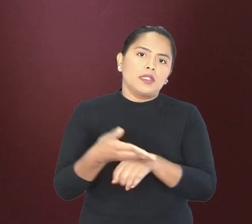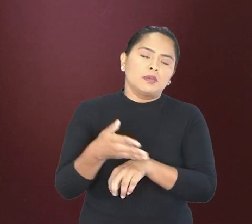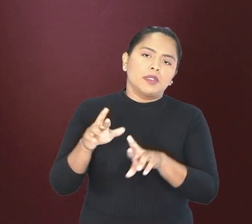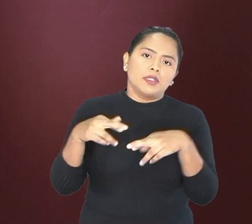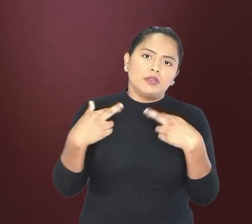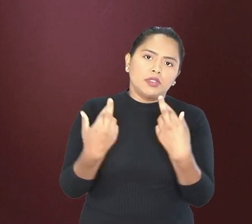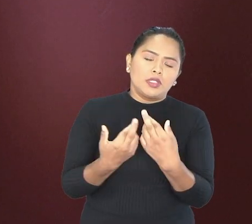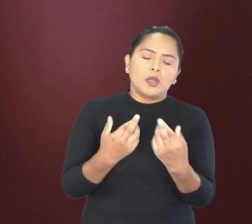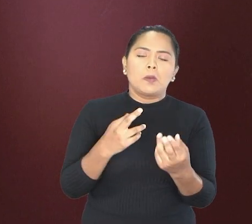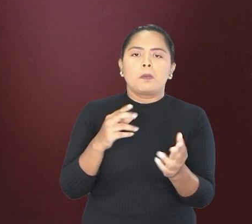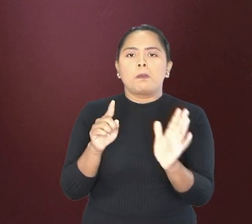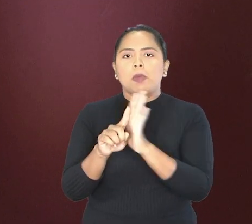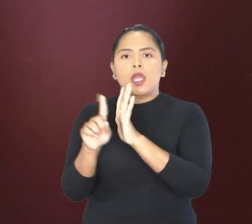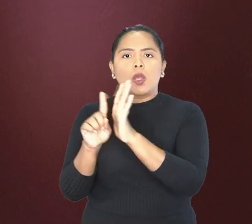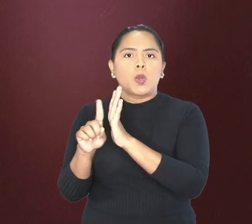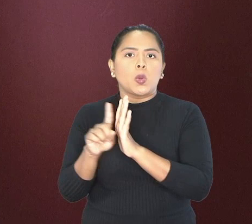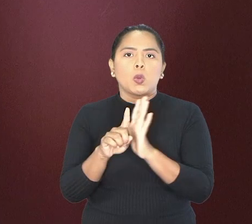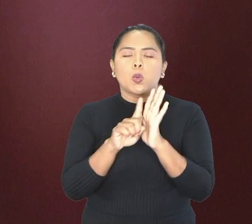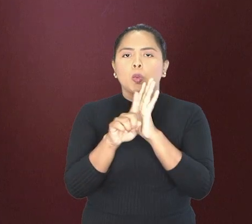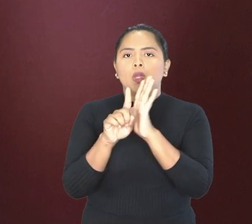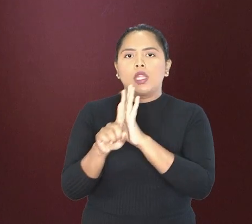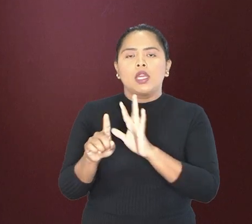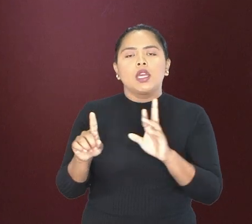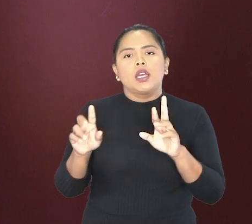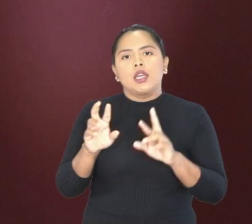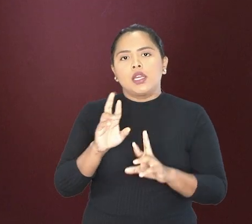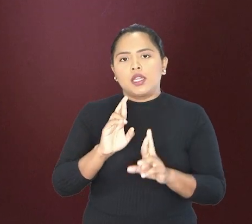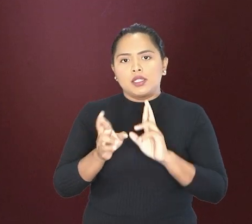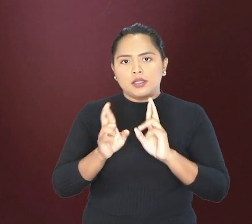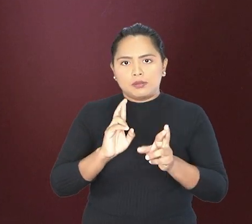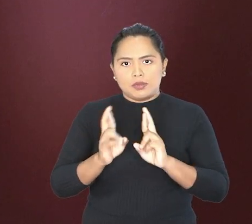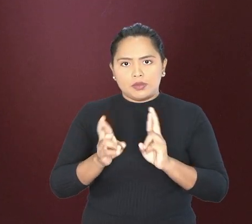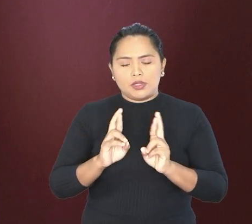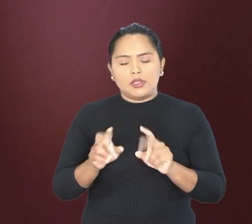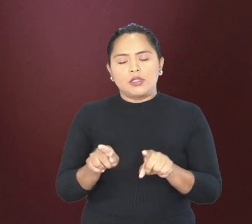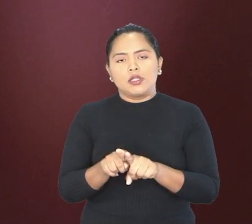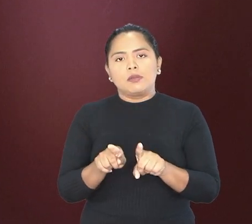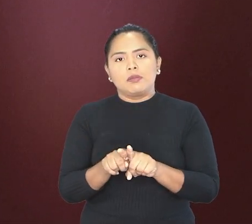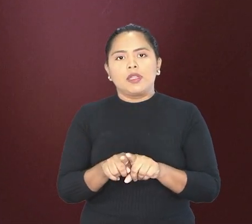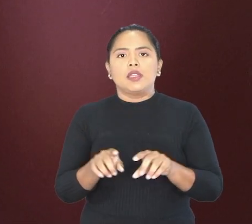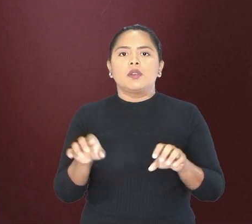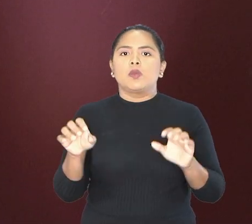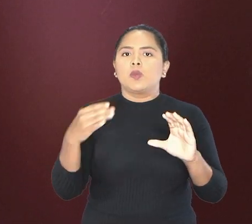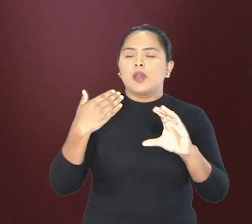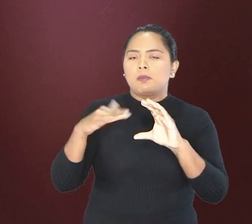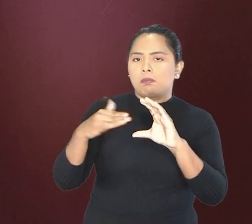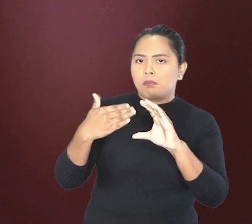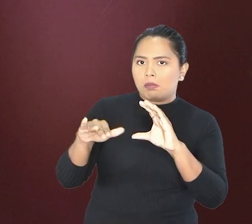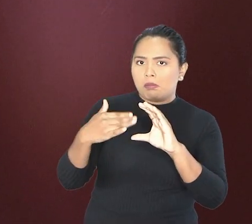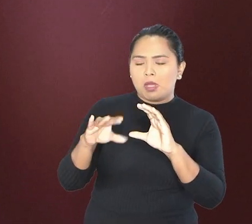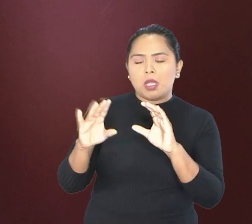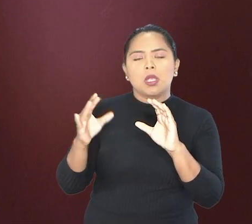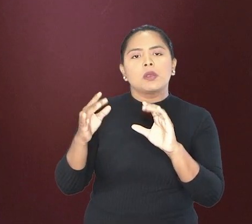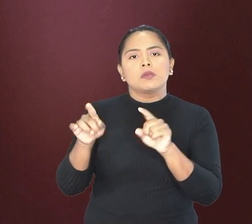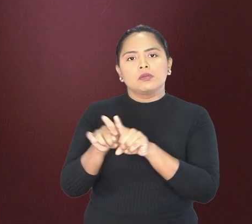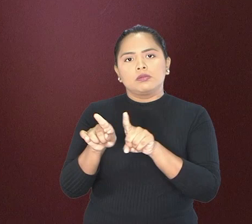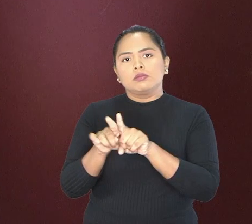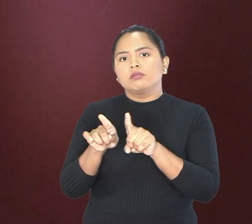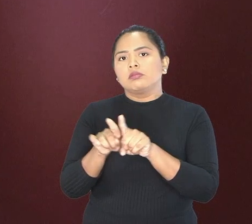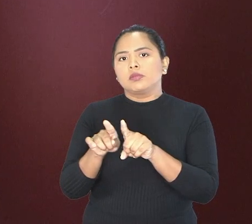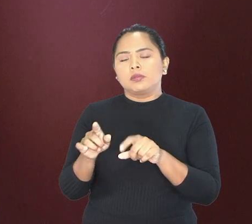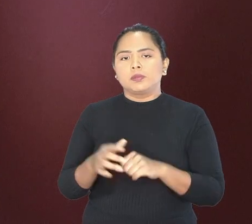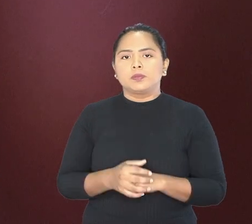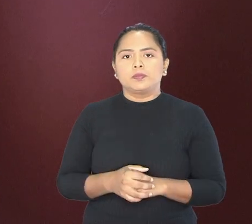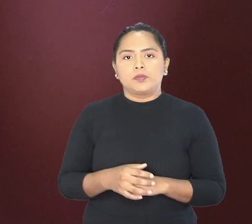Nós também... estamos sempre muito ativos nos nossos e-mails institucionais, no WhatsApp, para estar